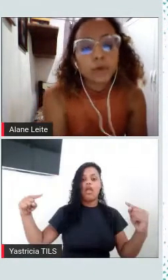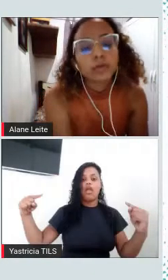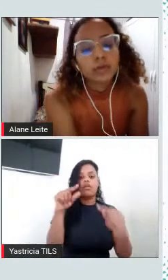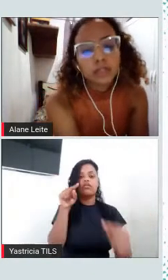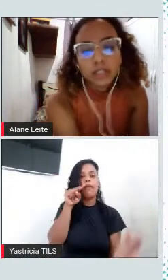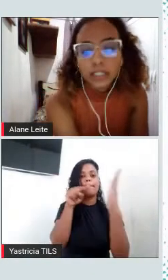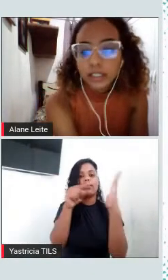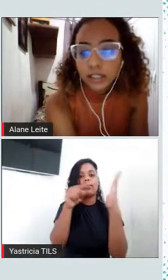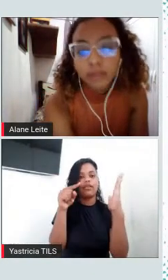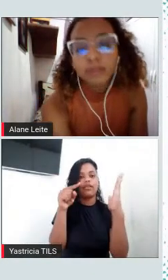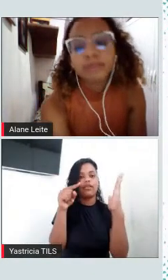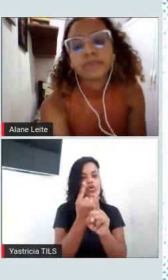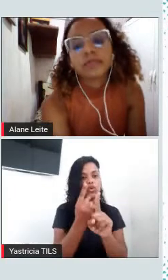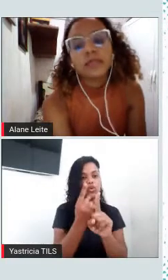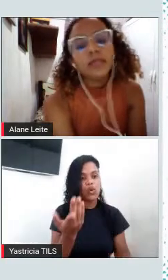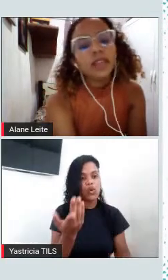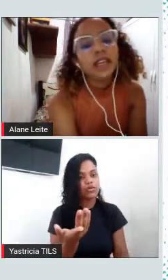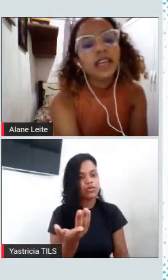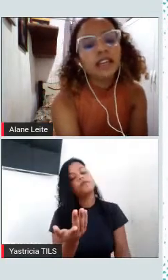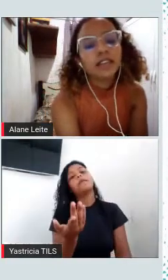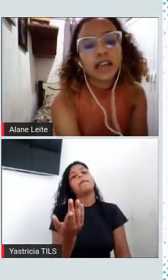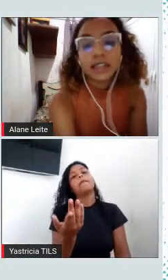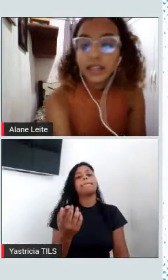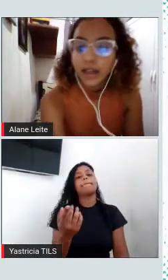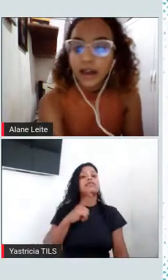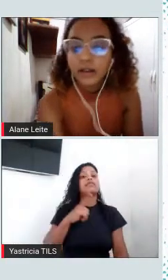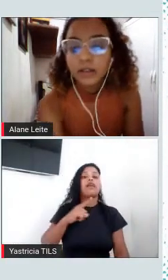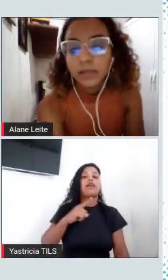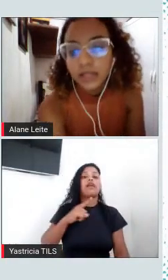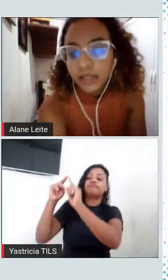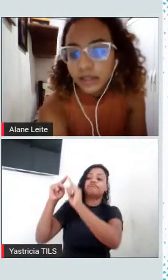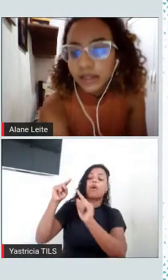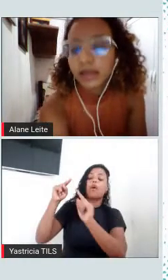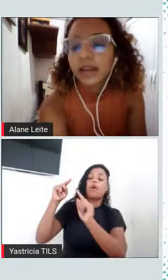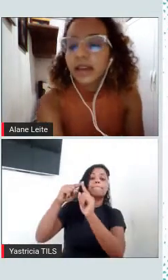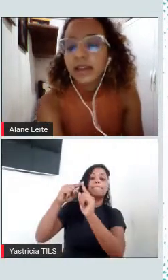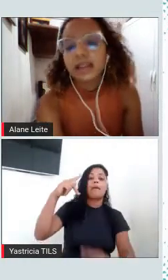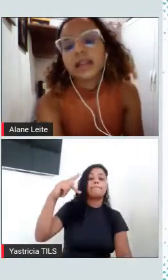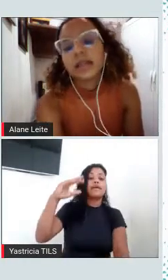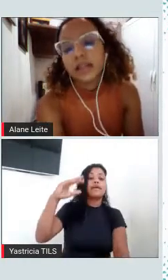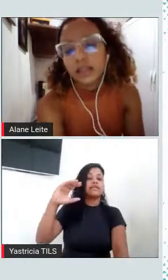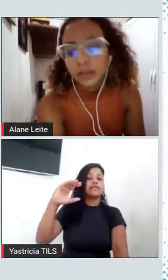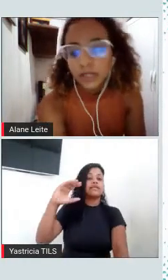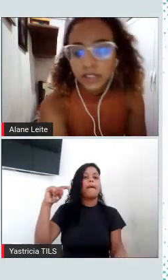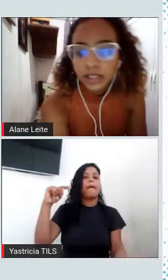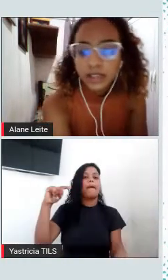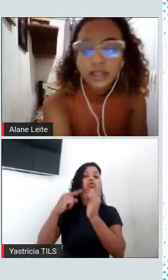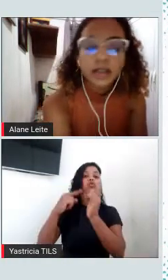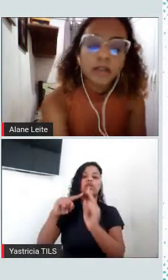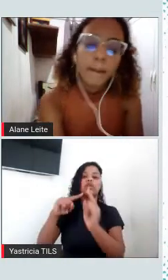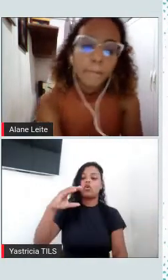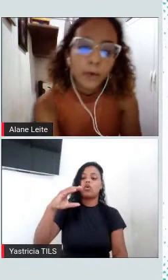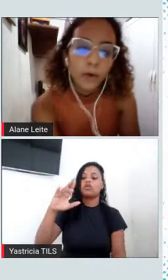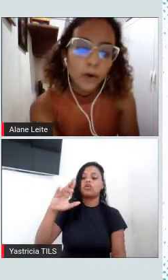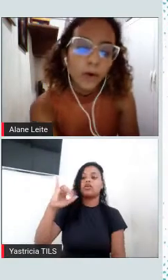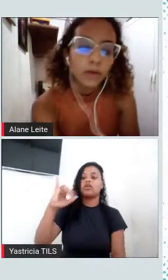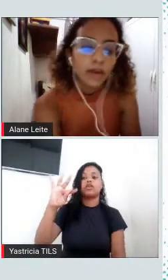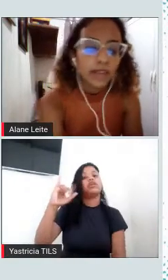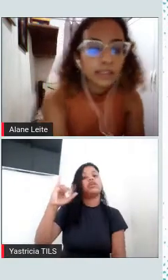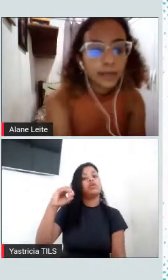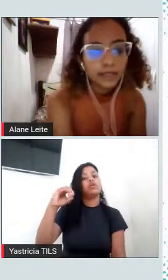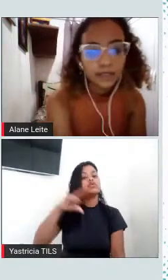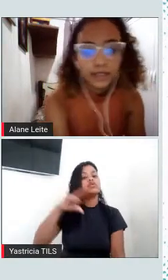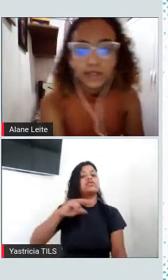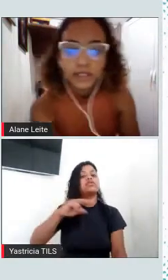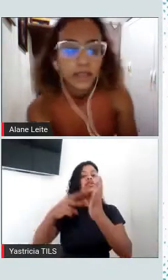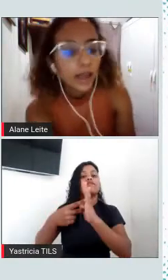O ponto crítico, ele vai indicar o limite em que determinada substância é um vapor ou um